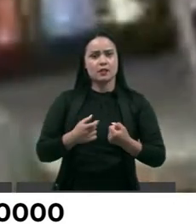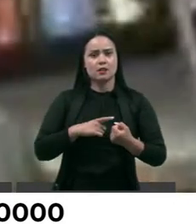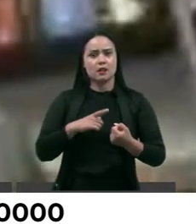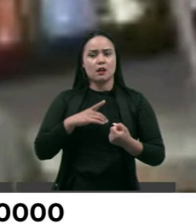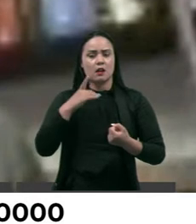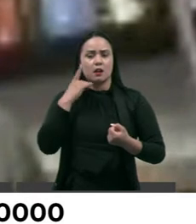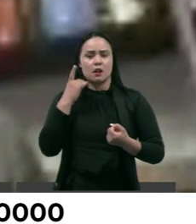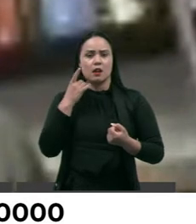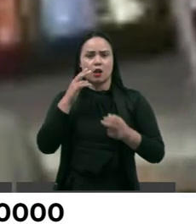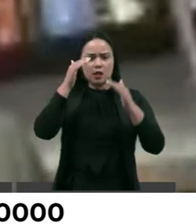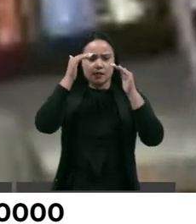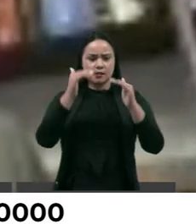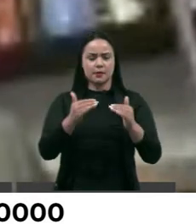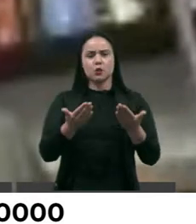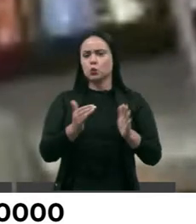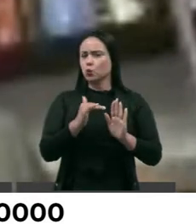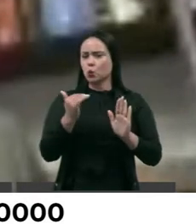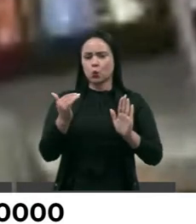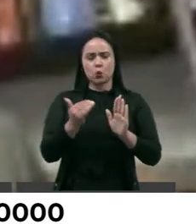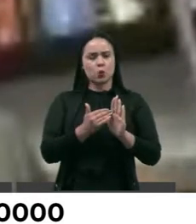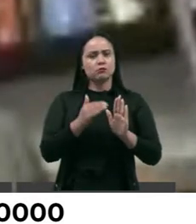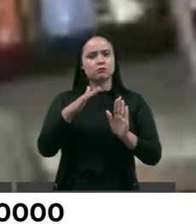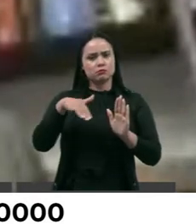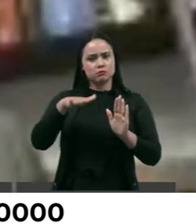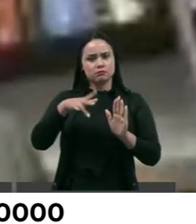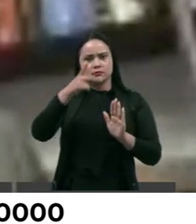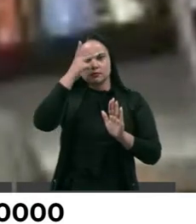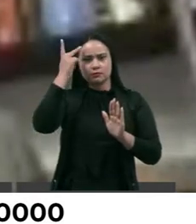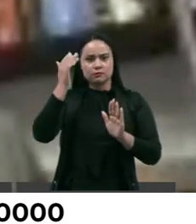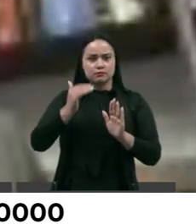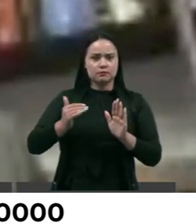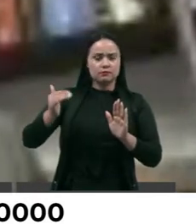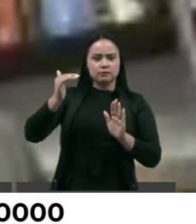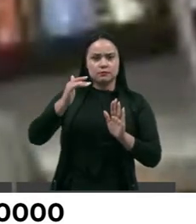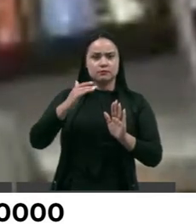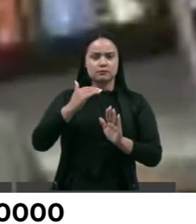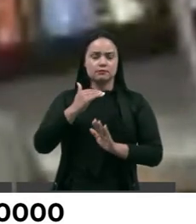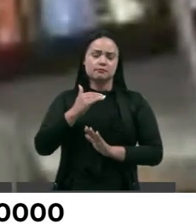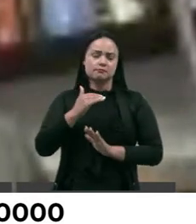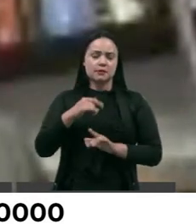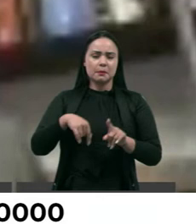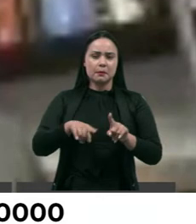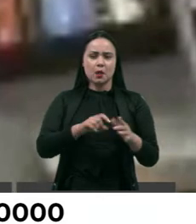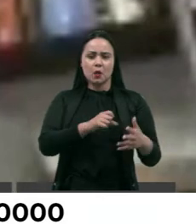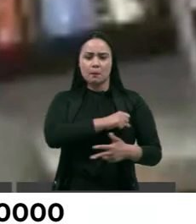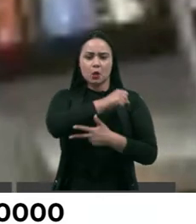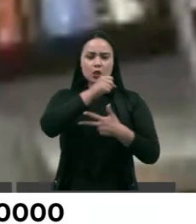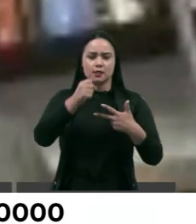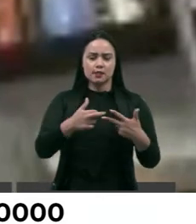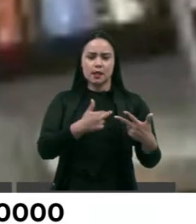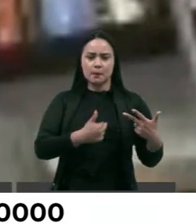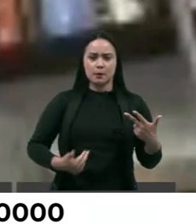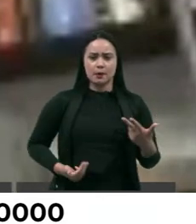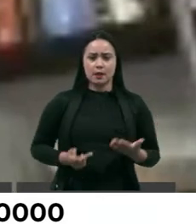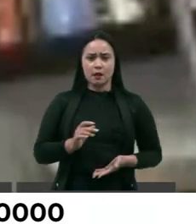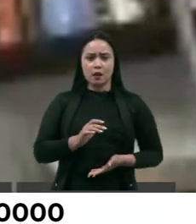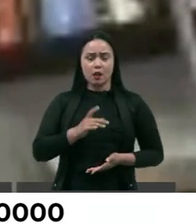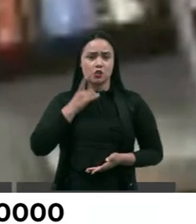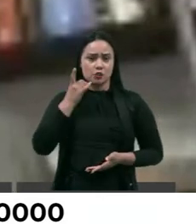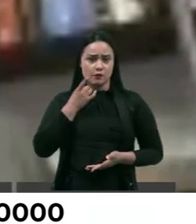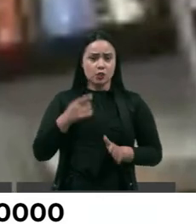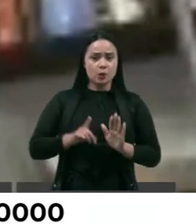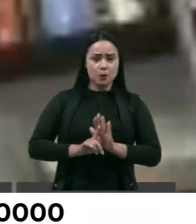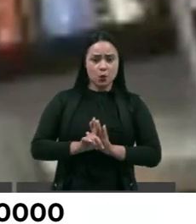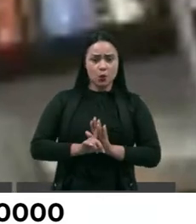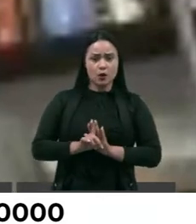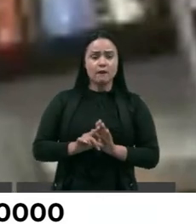eloquente com todo o respeito a todos os magistrados, a todos os poderes da República. E é isso sempre que esse advogado